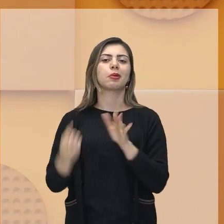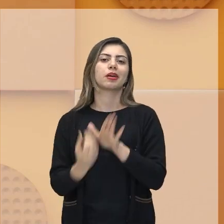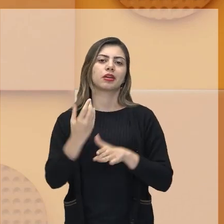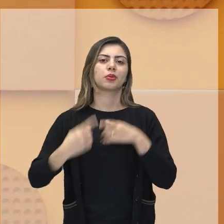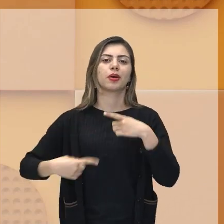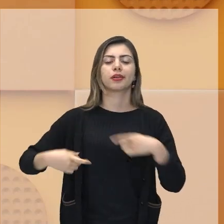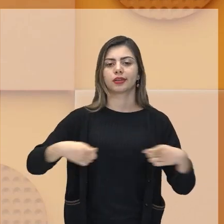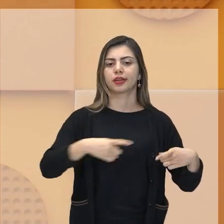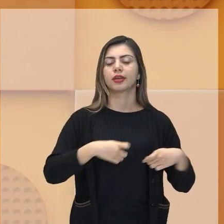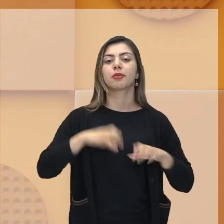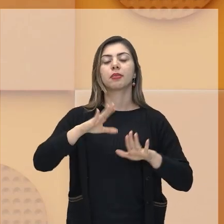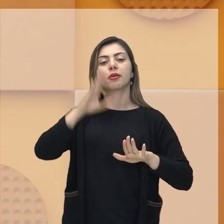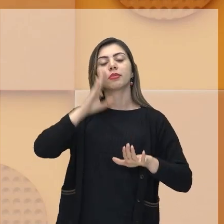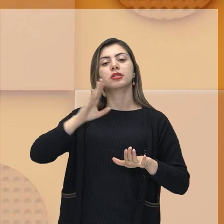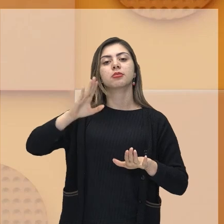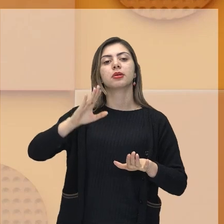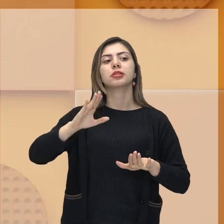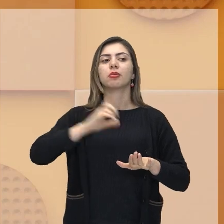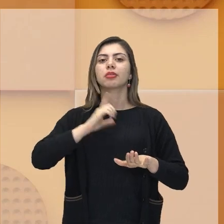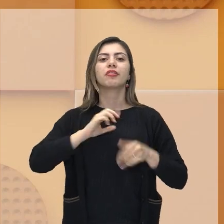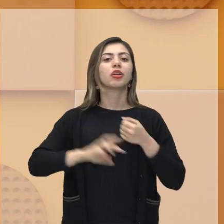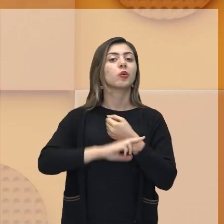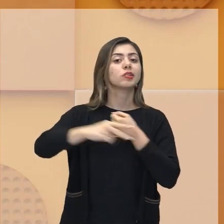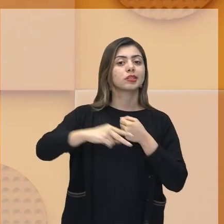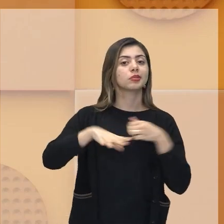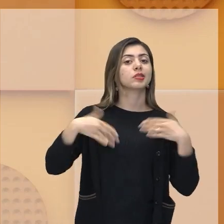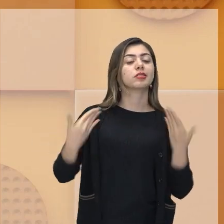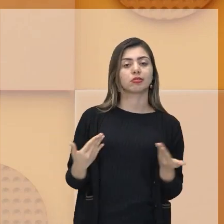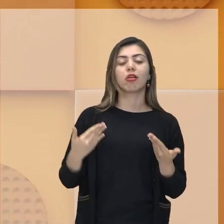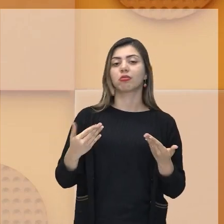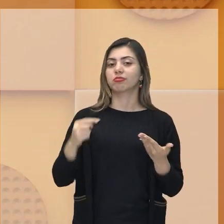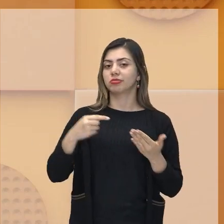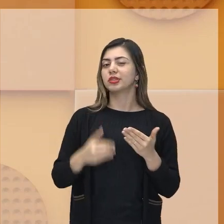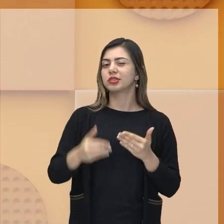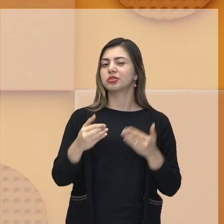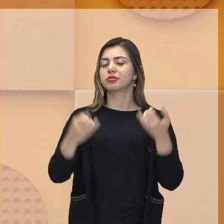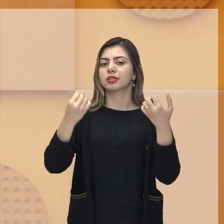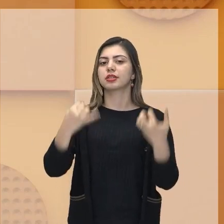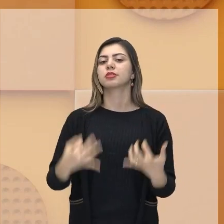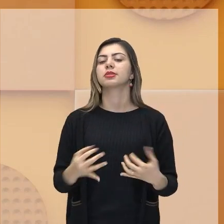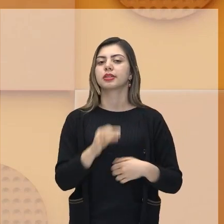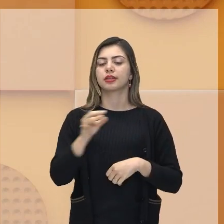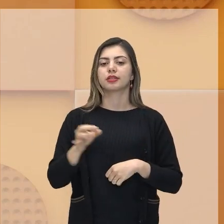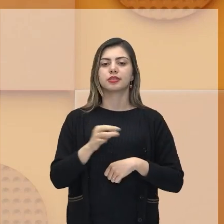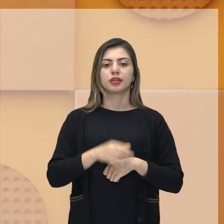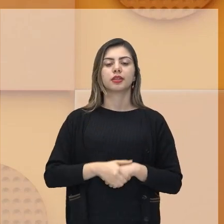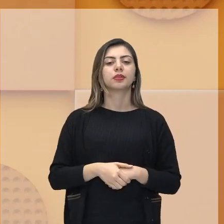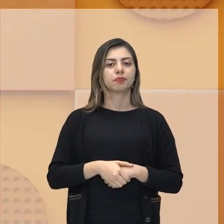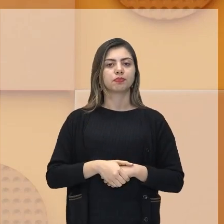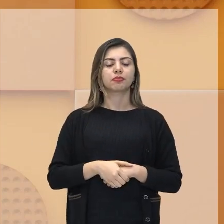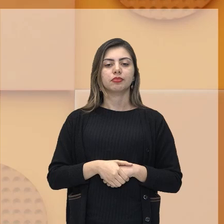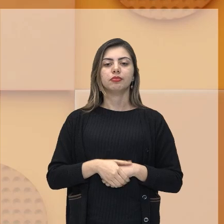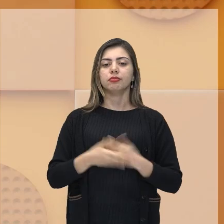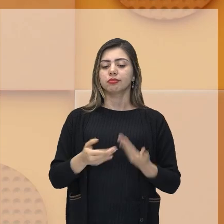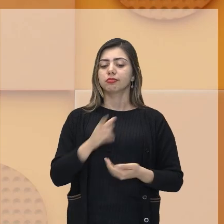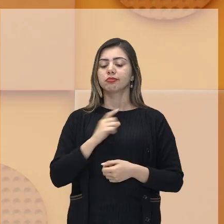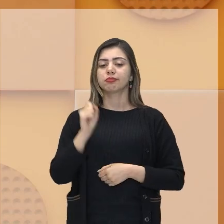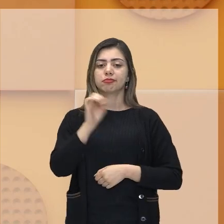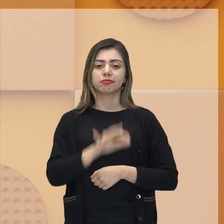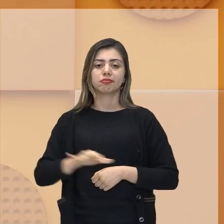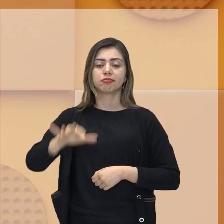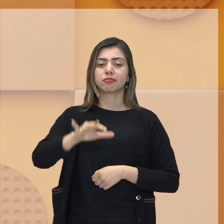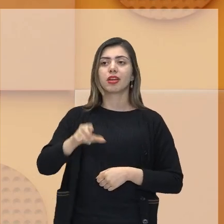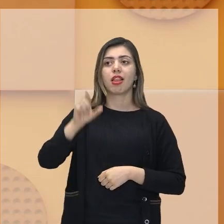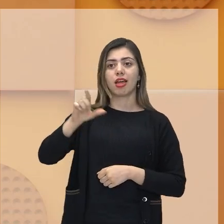e principalmente quais as consequências que esse referido conflito ele ocasionou na região ali da América